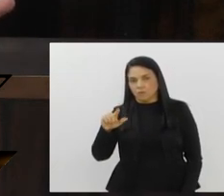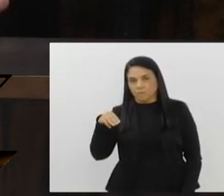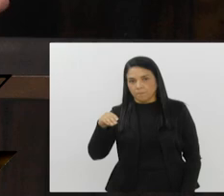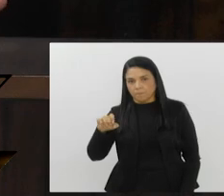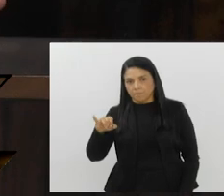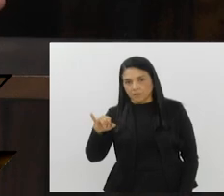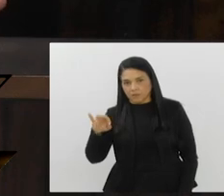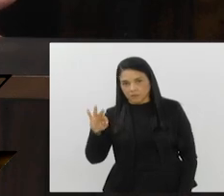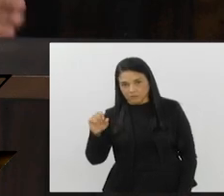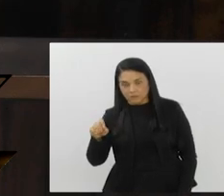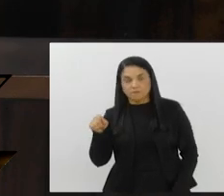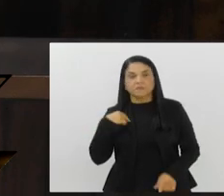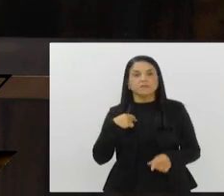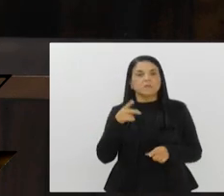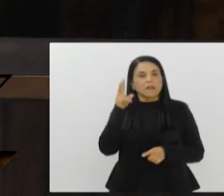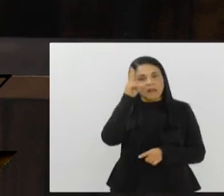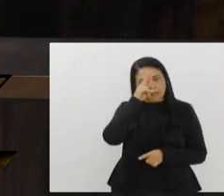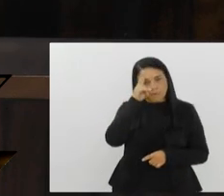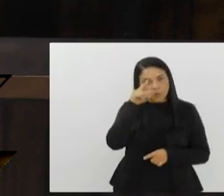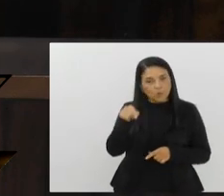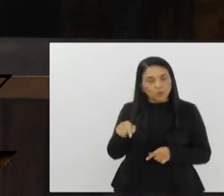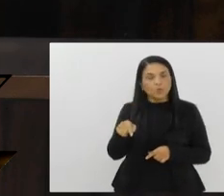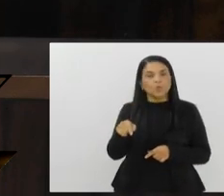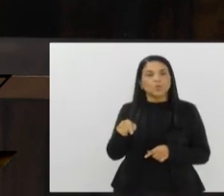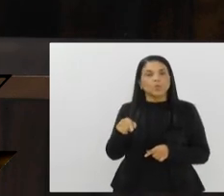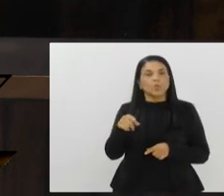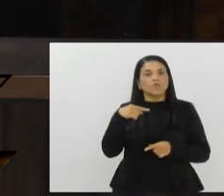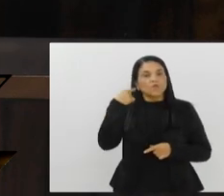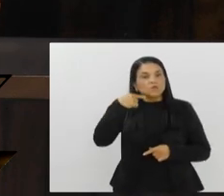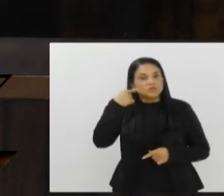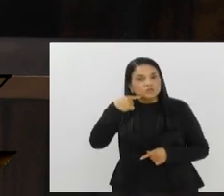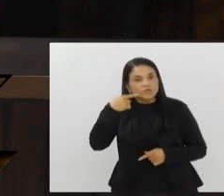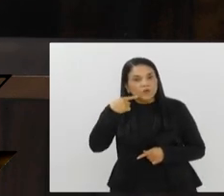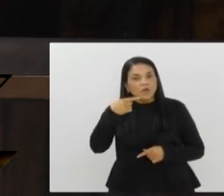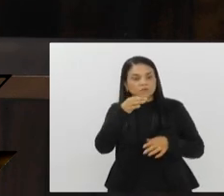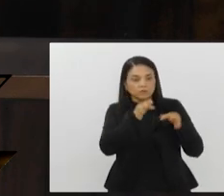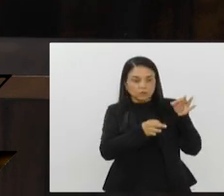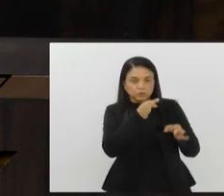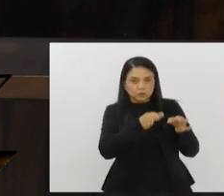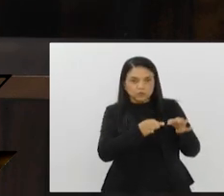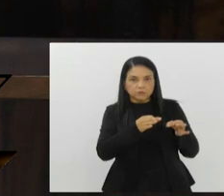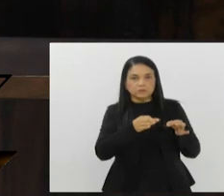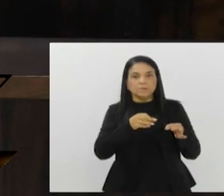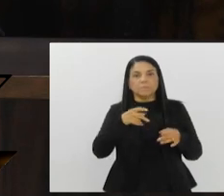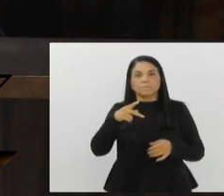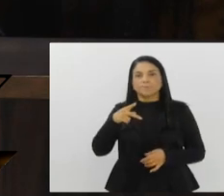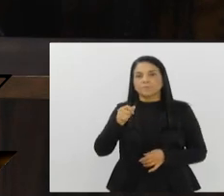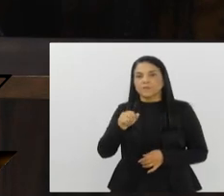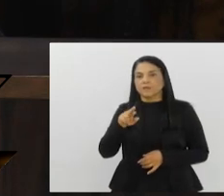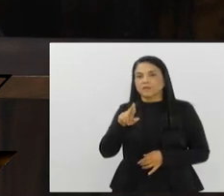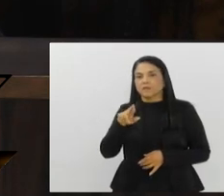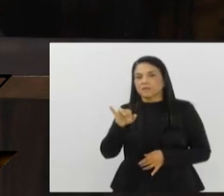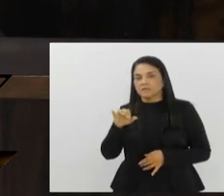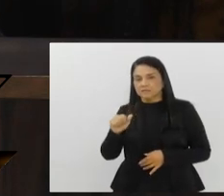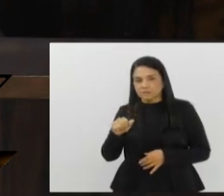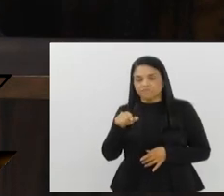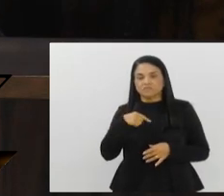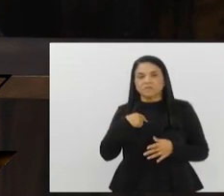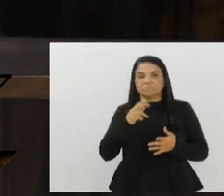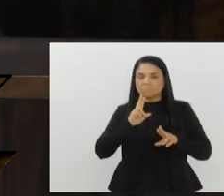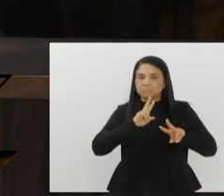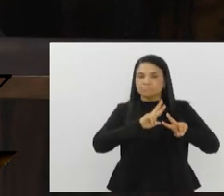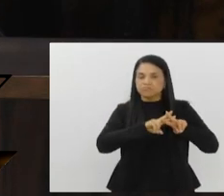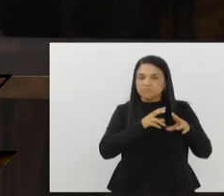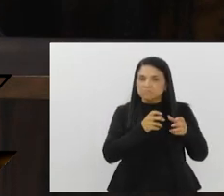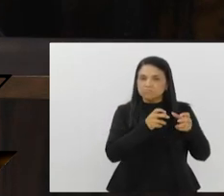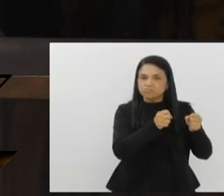sabendo eu não me lembrava ele foi o advogado da juíza da família que ganhou e levou a condenação de todos